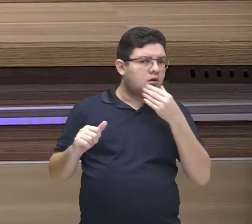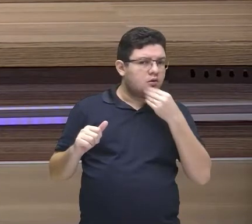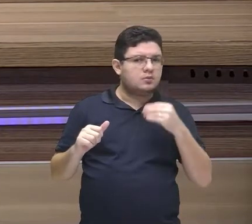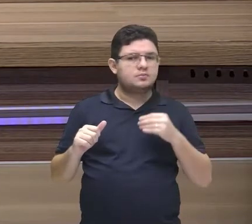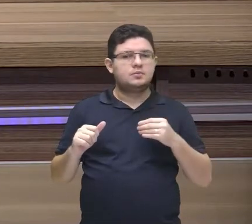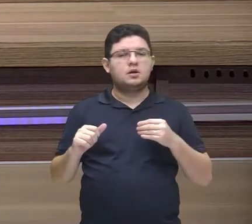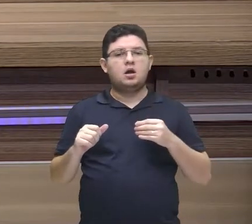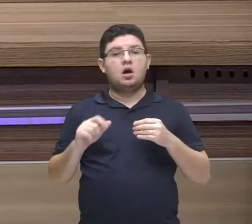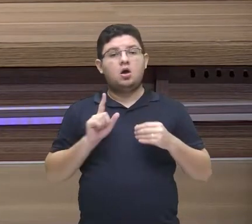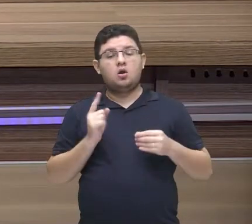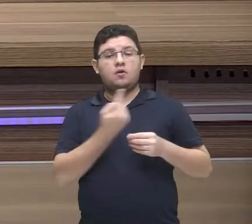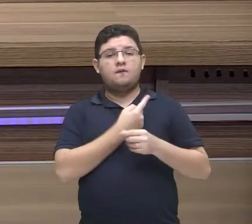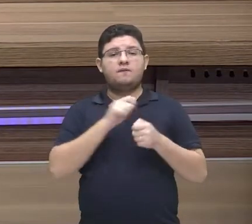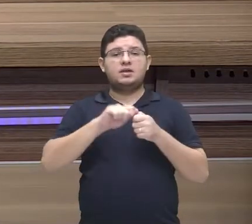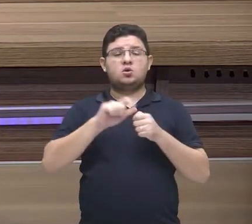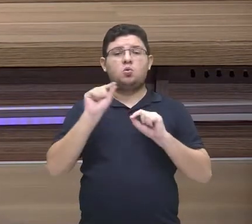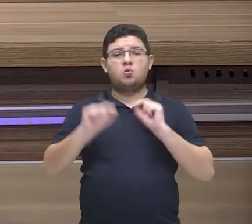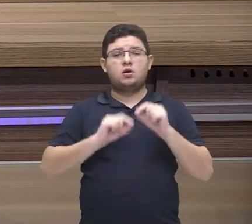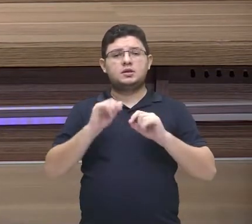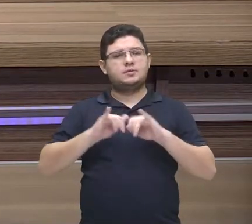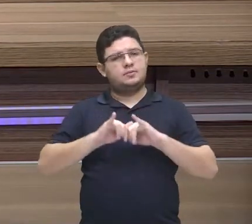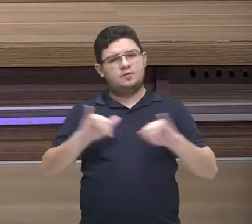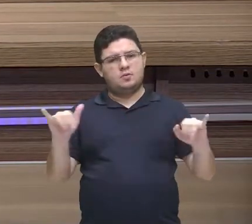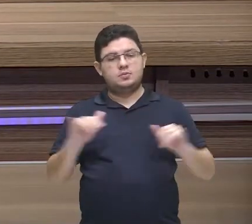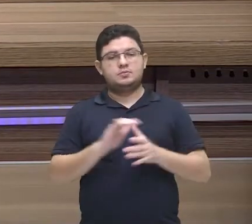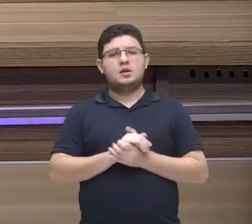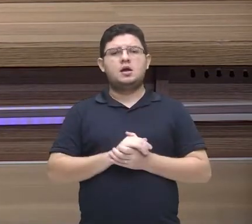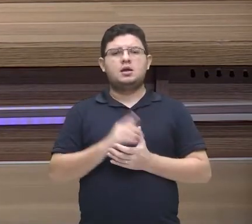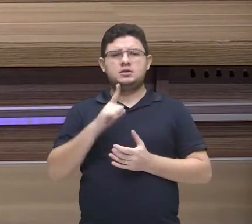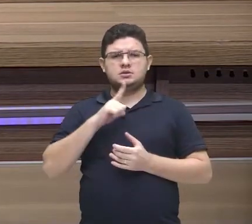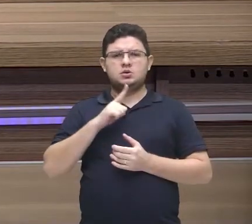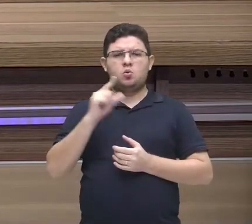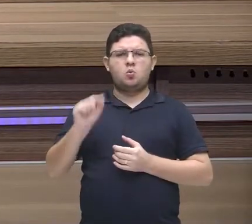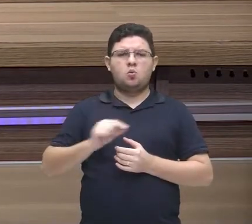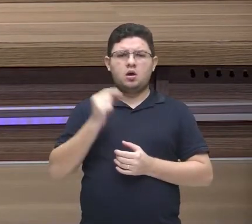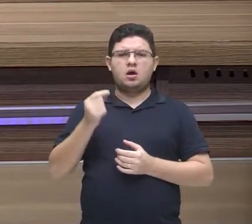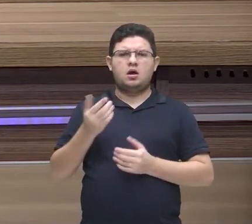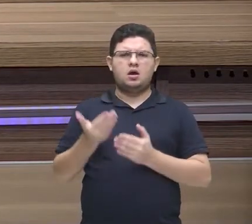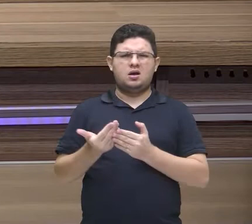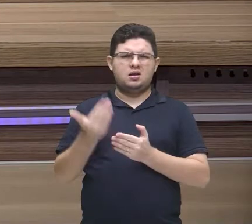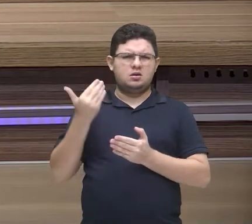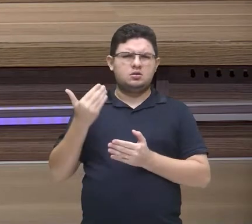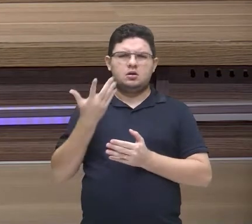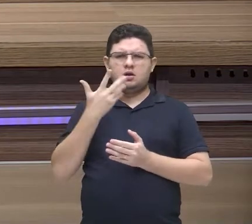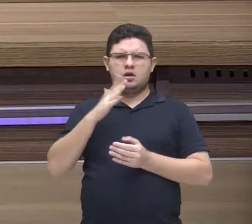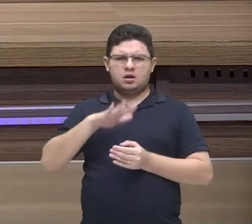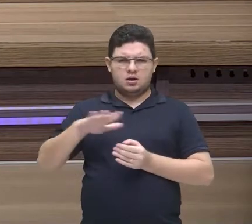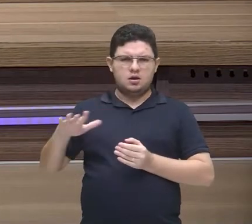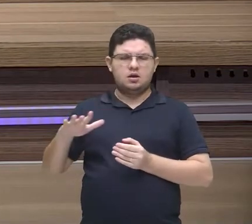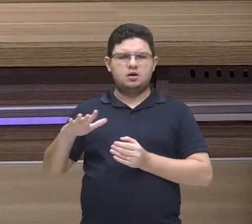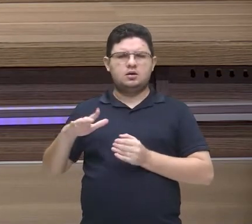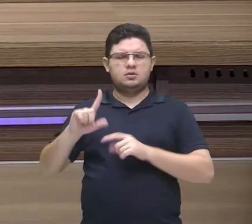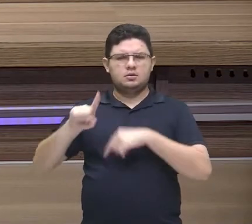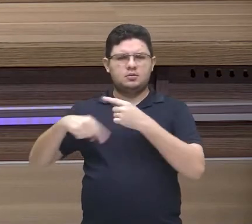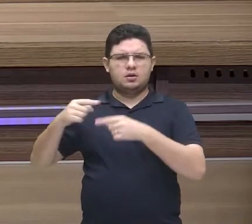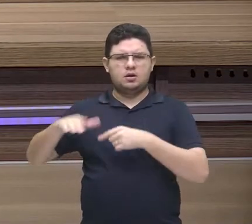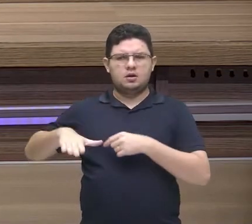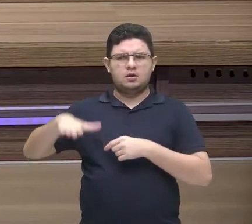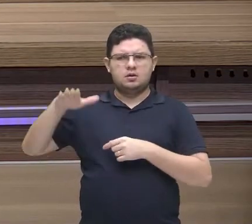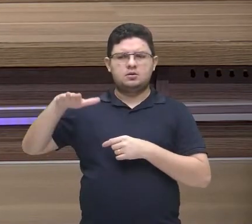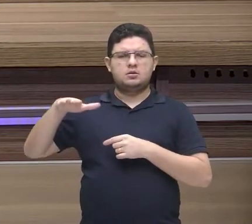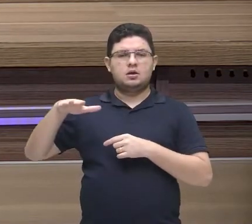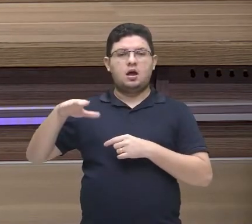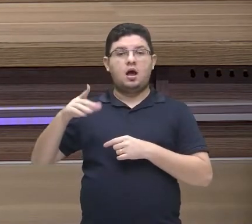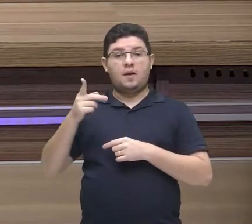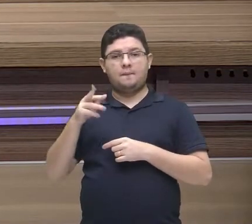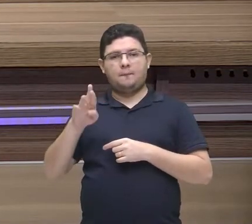informação. Eu tinha um bebezinho, uma criança, a criança cresceu, virou pré-adolescente, agora é adolescente.